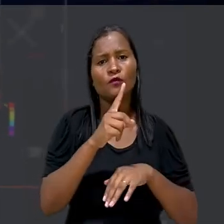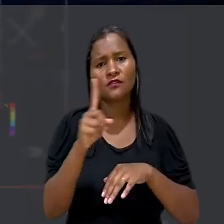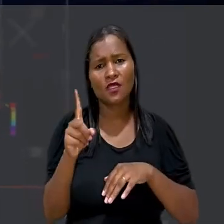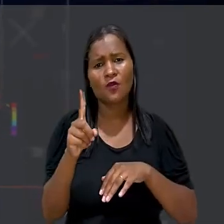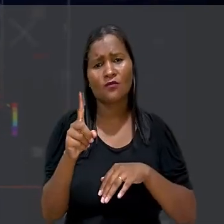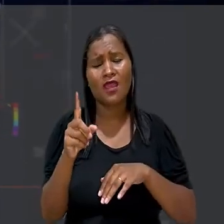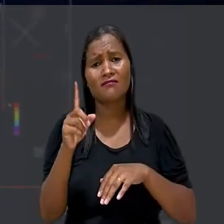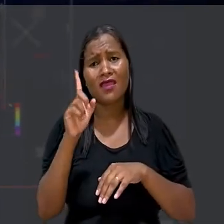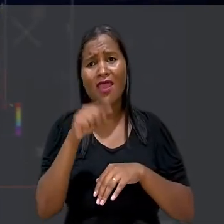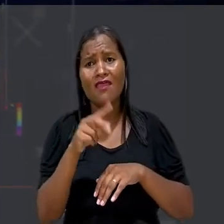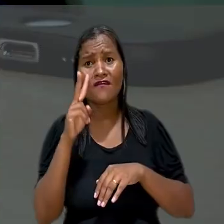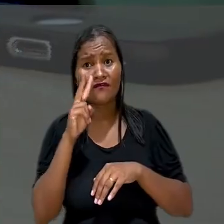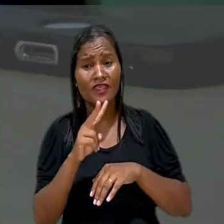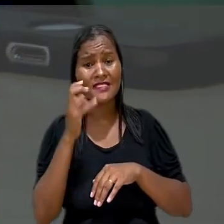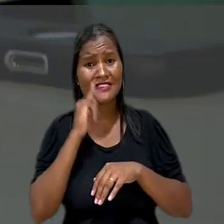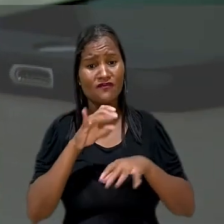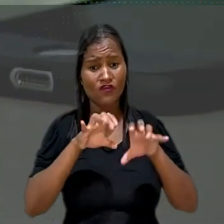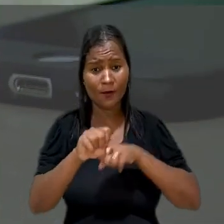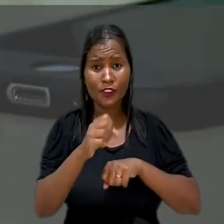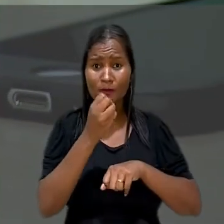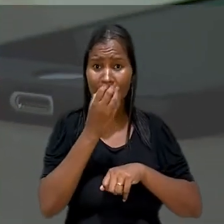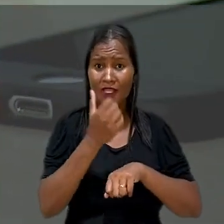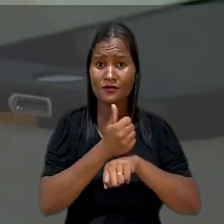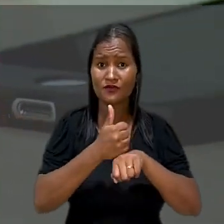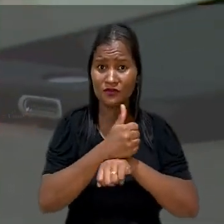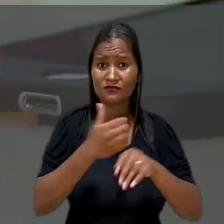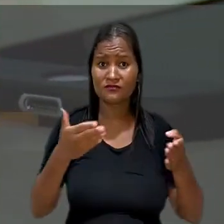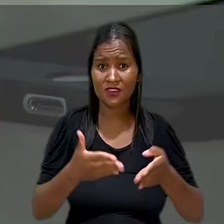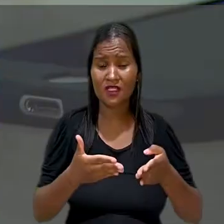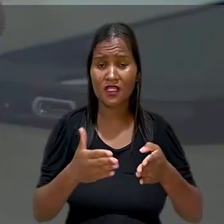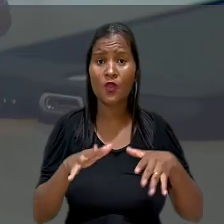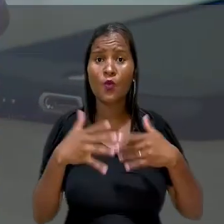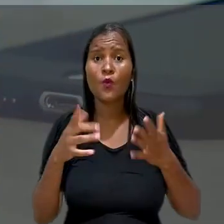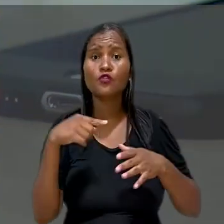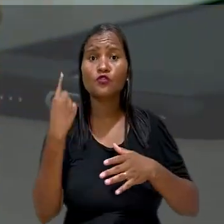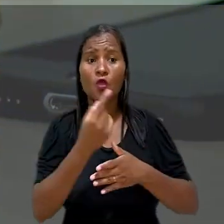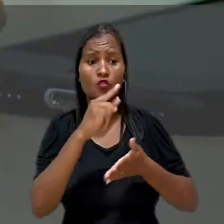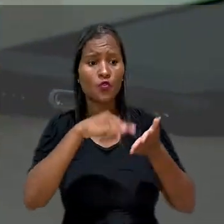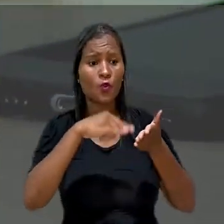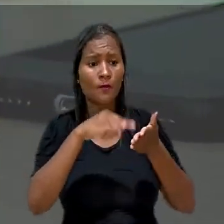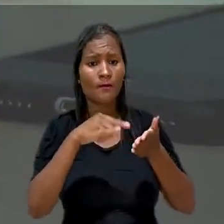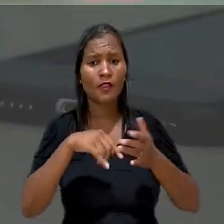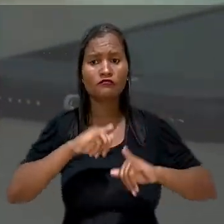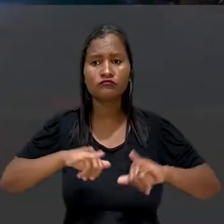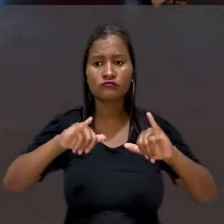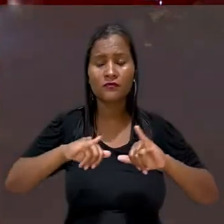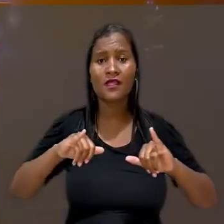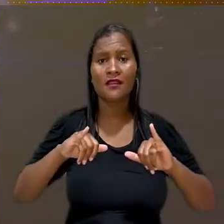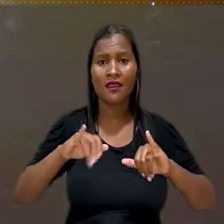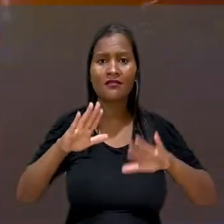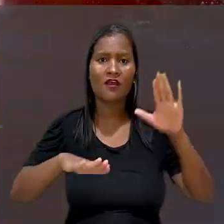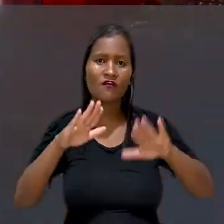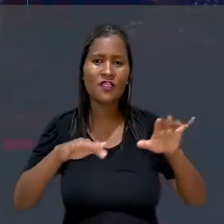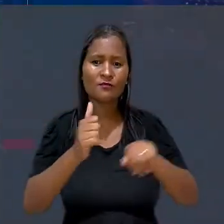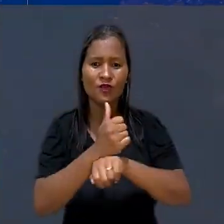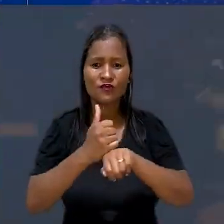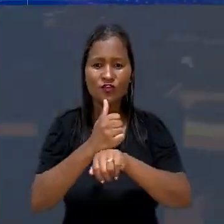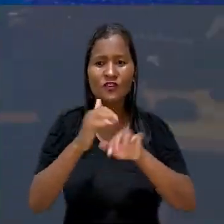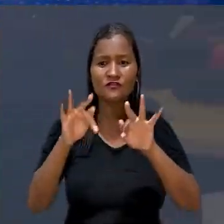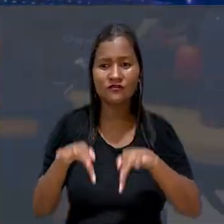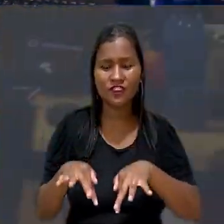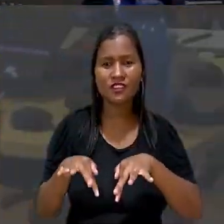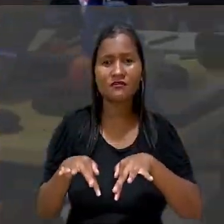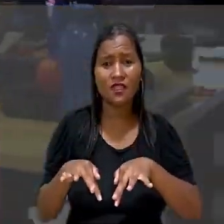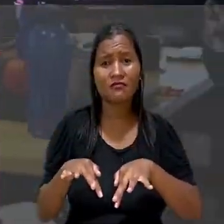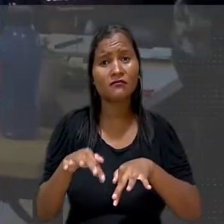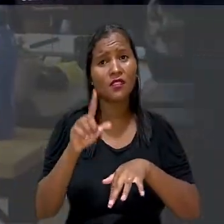bem as profissões atuais. Quando a gente publica o documento dizendo que talvez muitas profissões deixarão de existir, não é